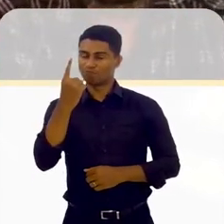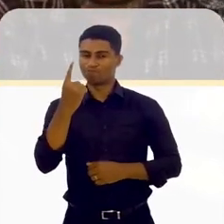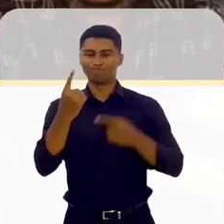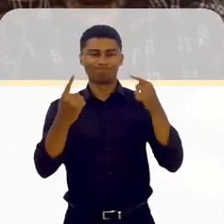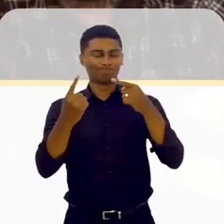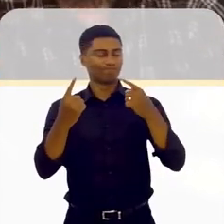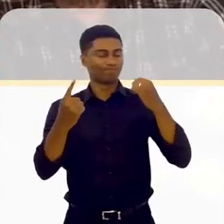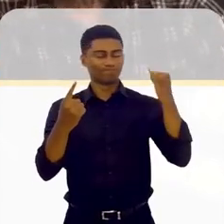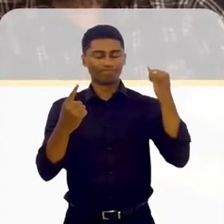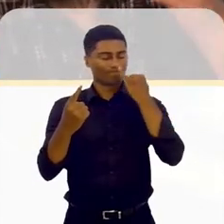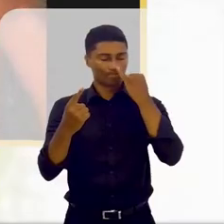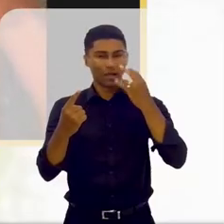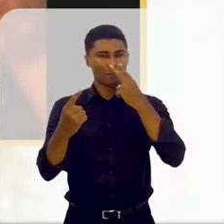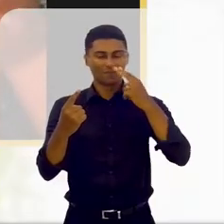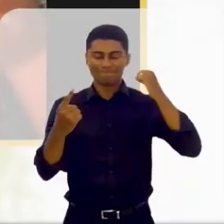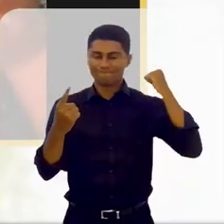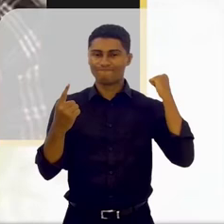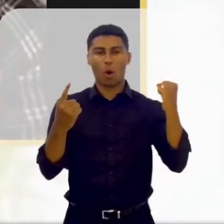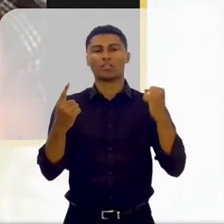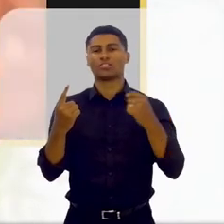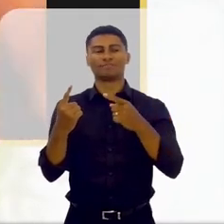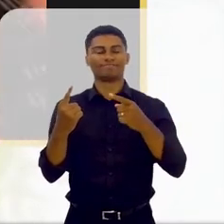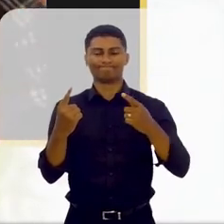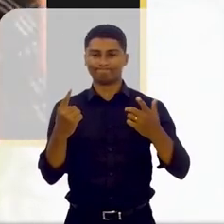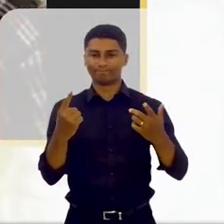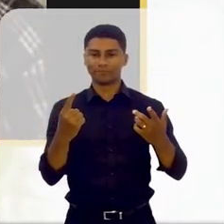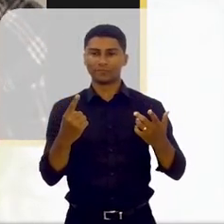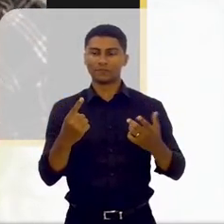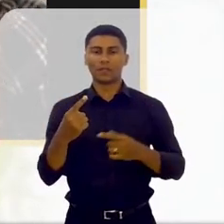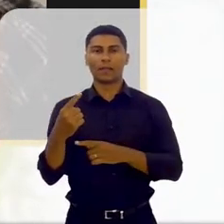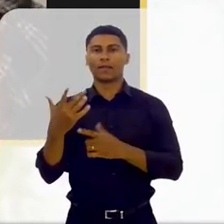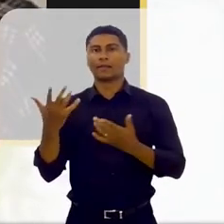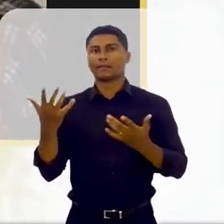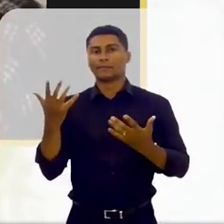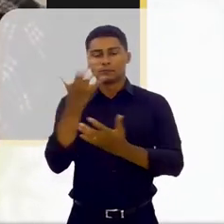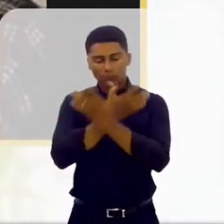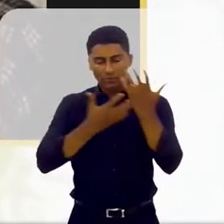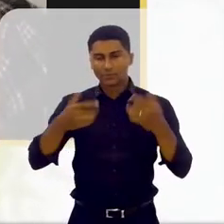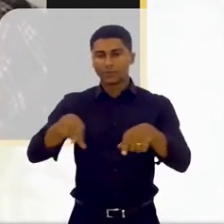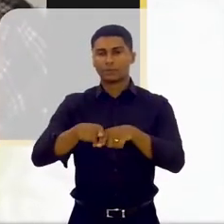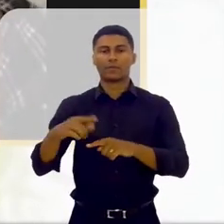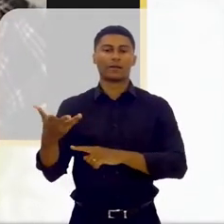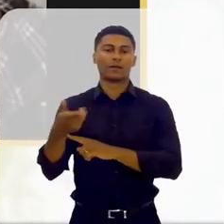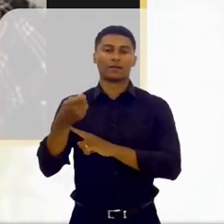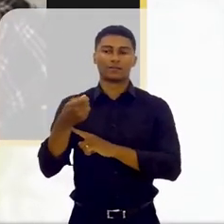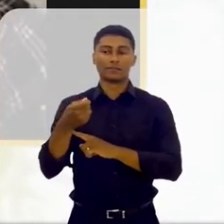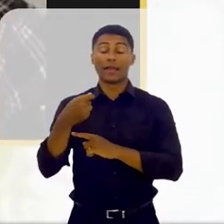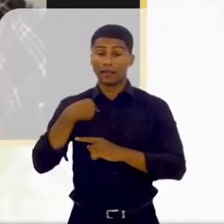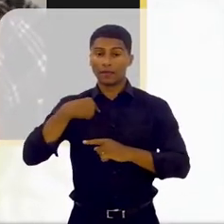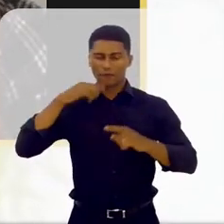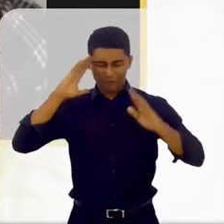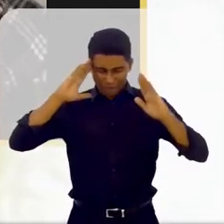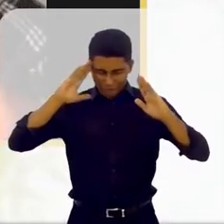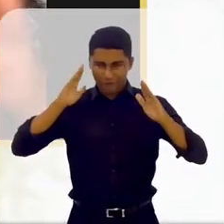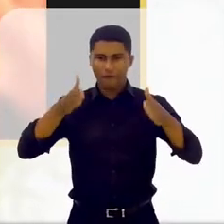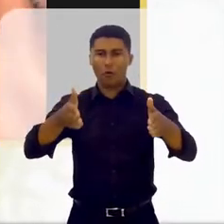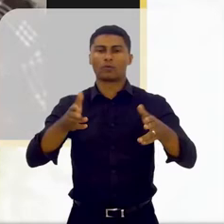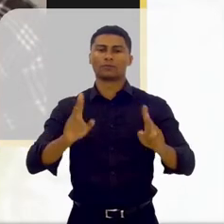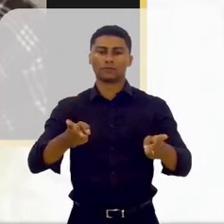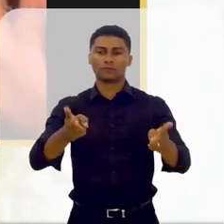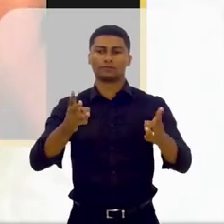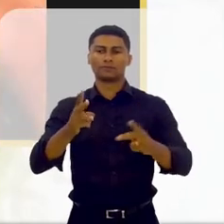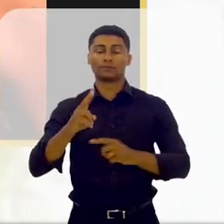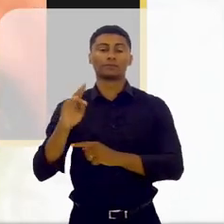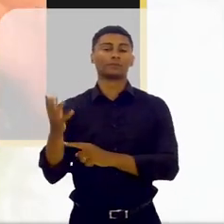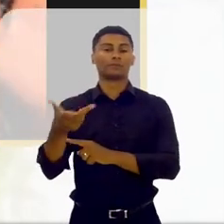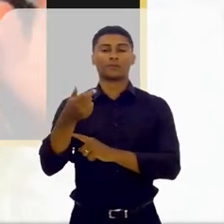que é muito forte, né, em relação principalmente à música e à arte, né? Eu sou muito focado. Em relação à